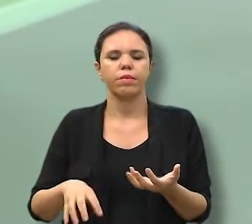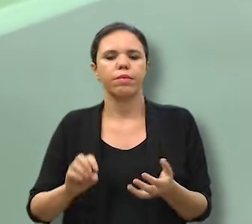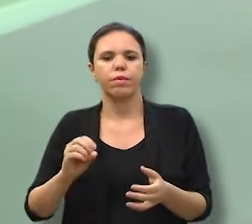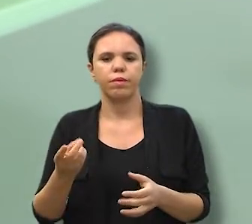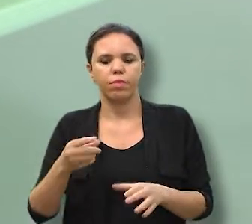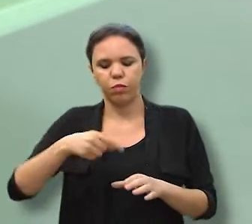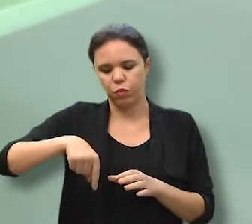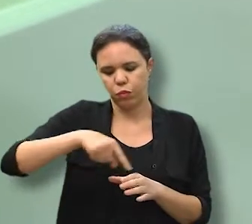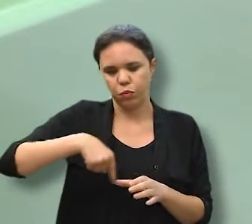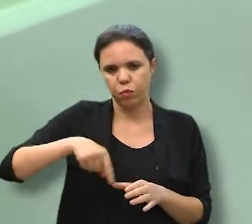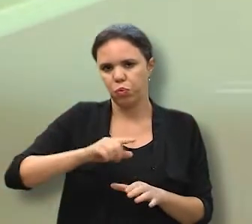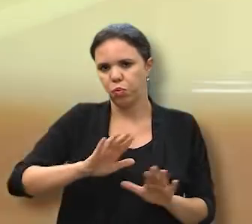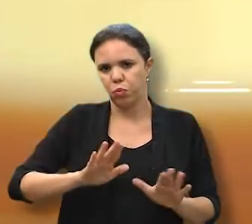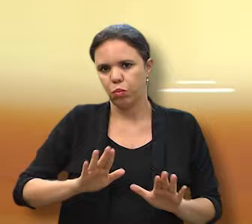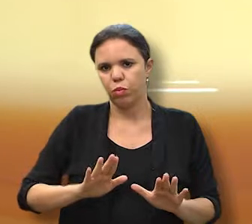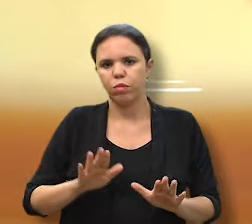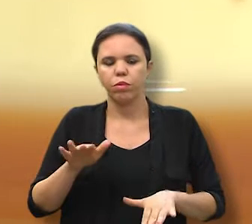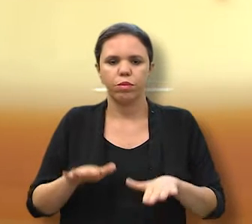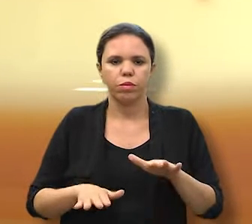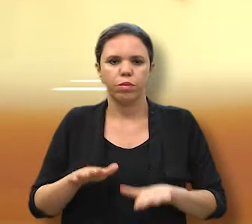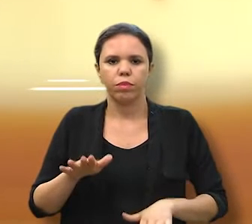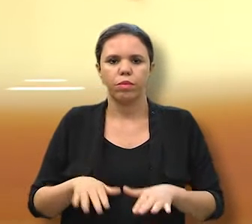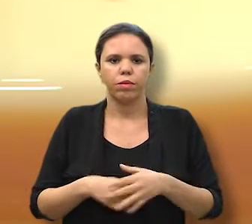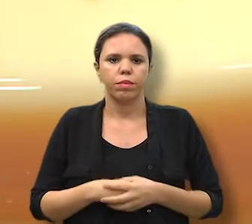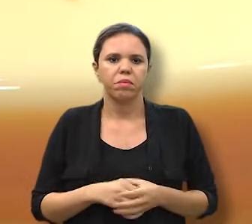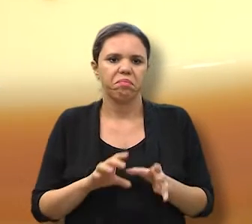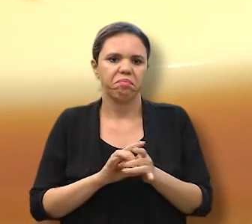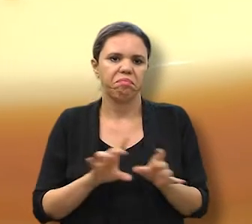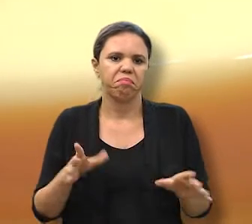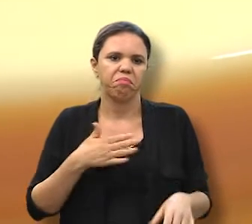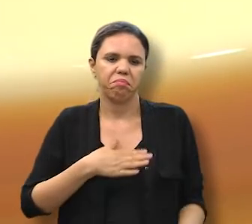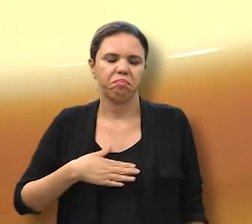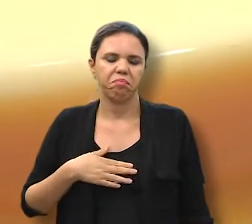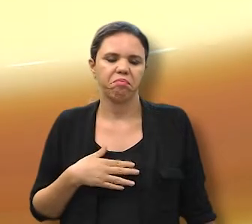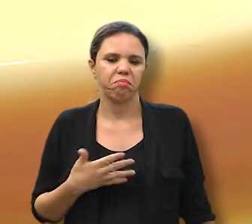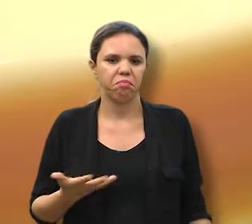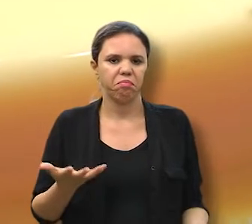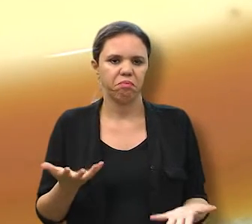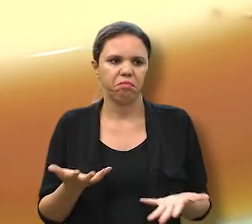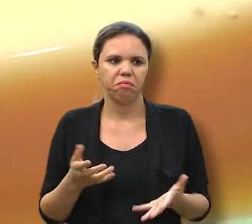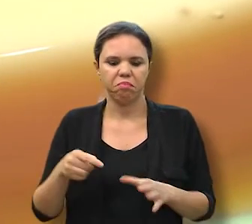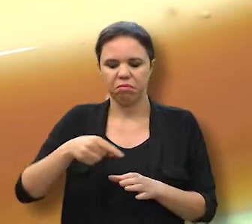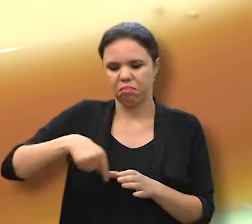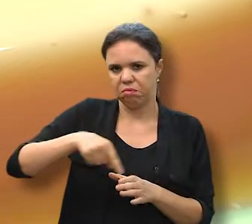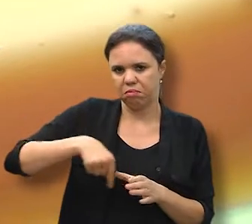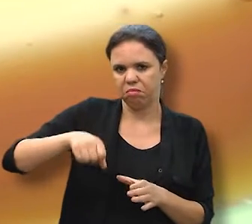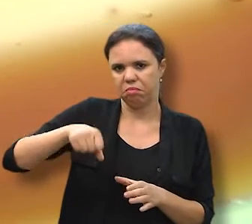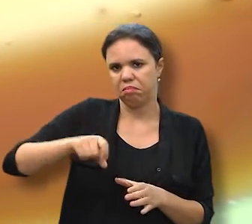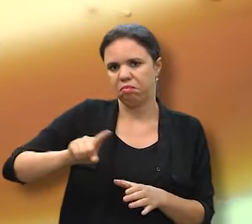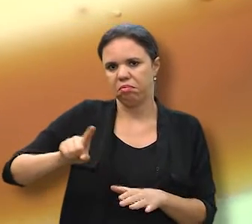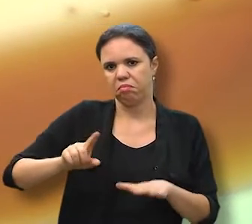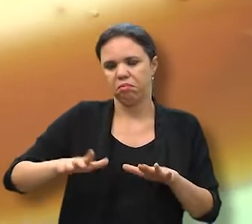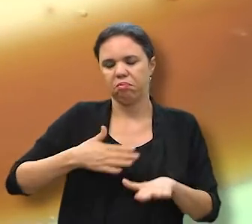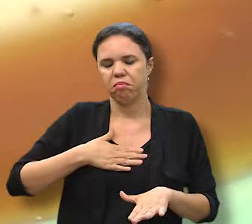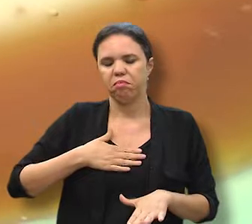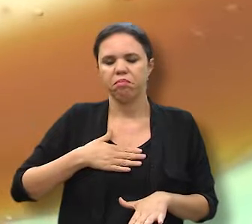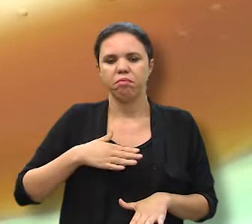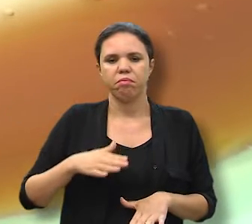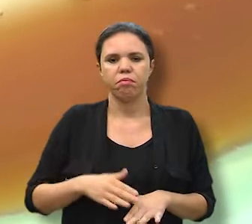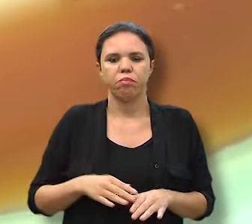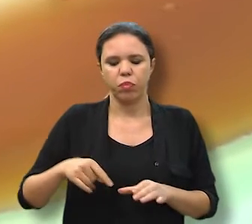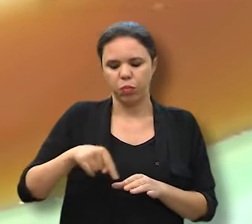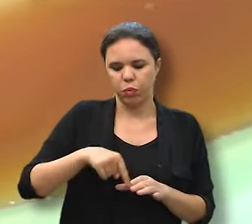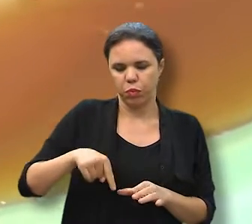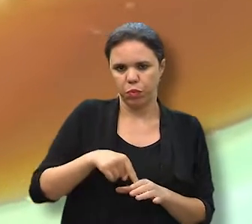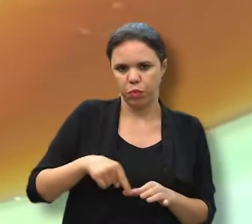furinho ou sem furinho? O pudim vai de gosto. Ah, tem gente que gosta com furinho, tem gente que não gosta. Mas o pudim com